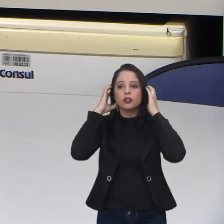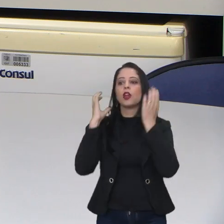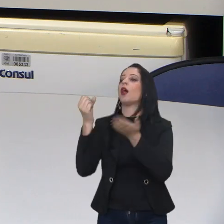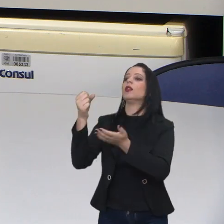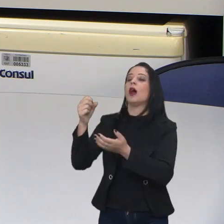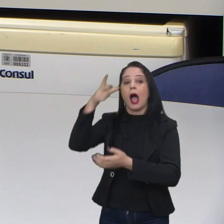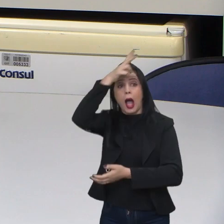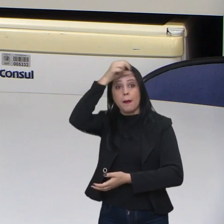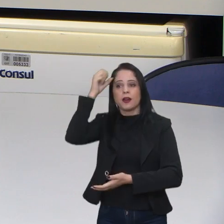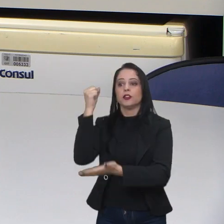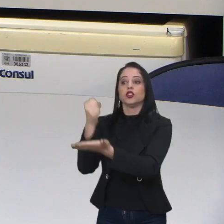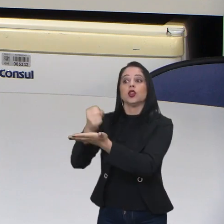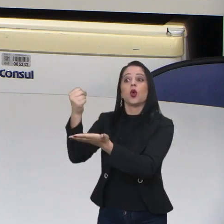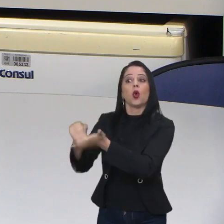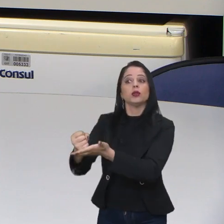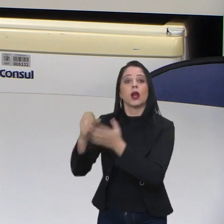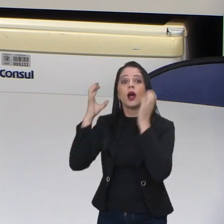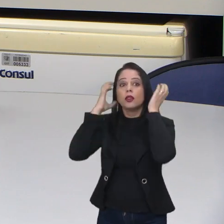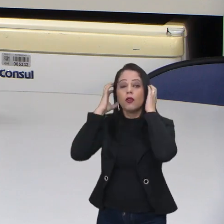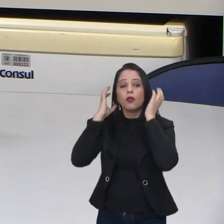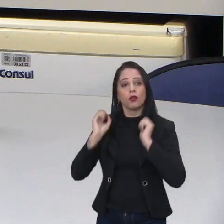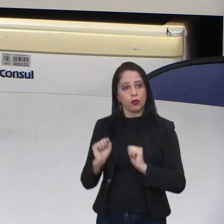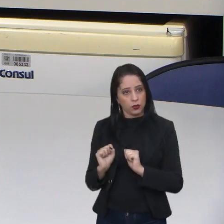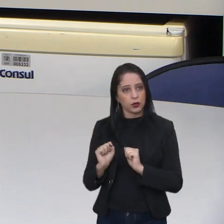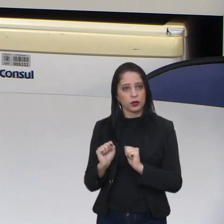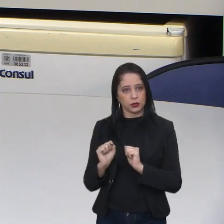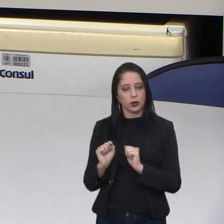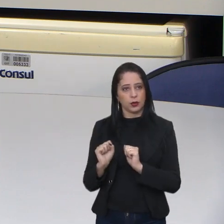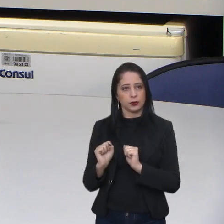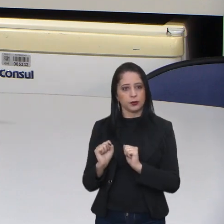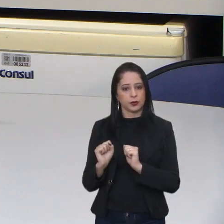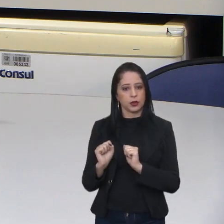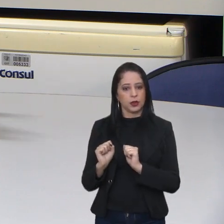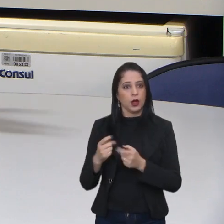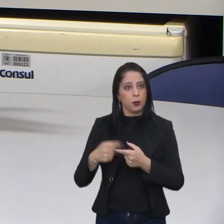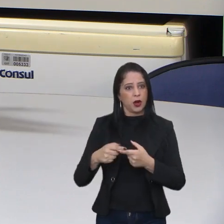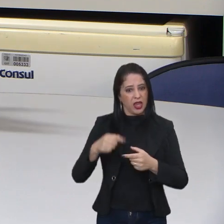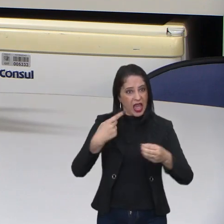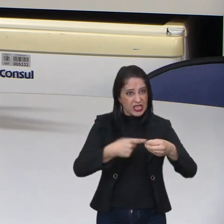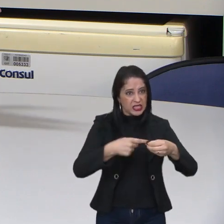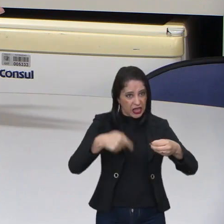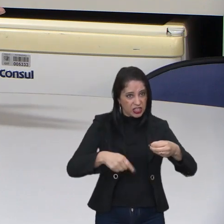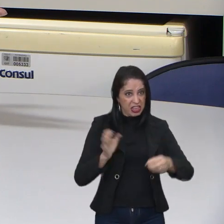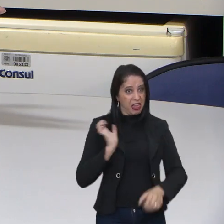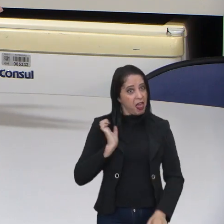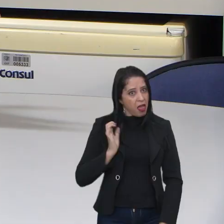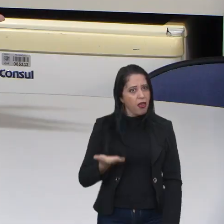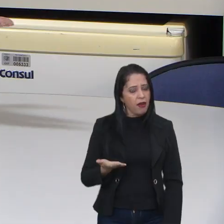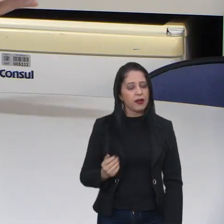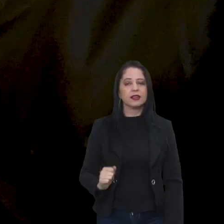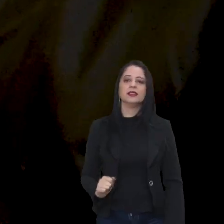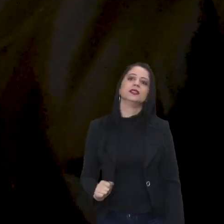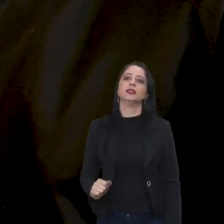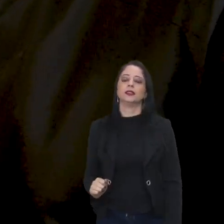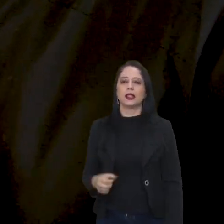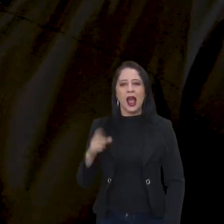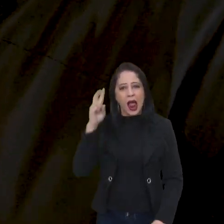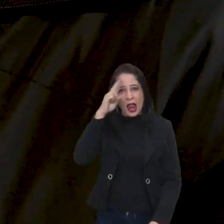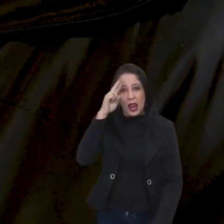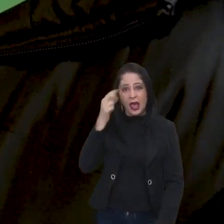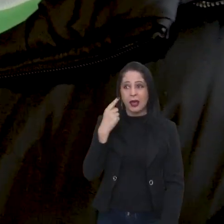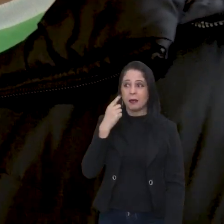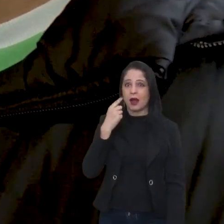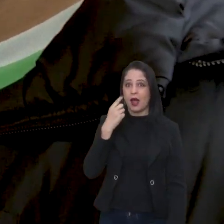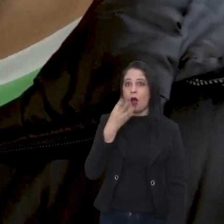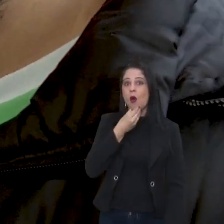problema essa falta de fonoaudióloga tanto prejuízo assim Então vamos resolver afinal de contas na cidade Tão rica né E lembra